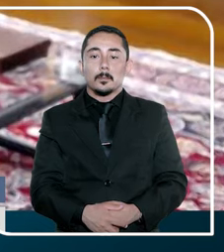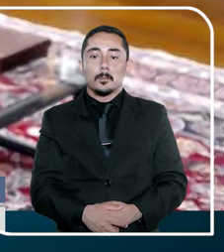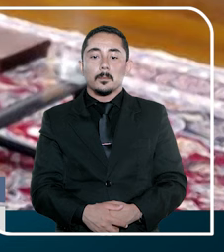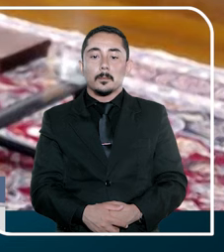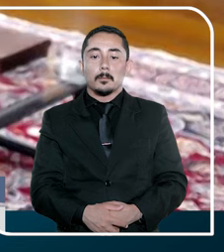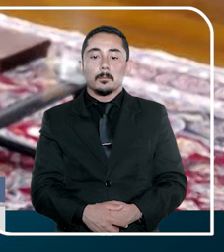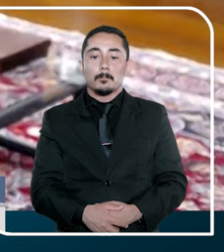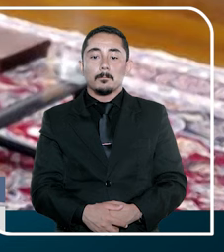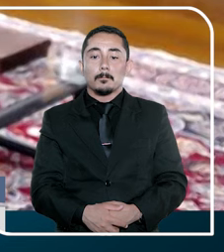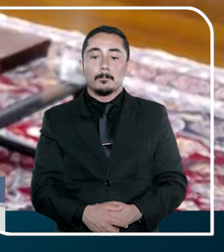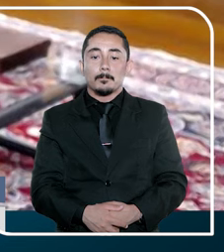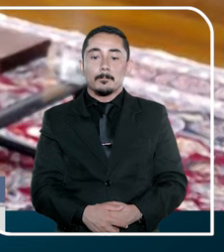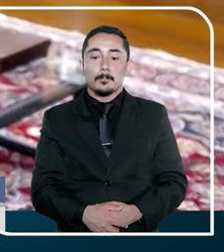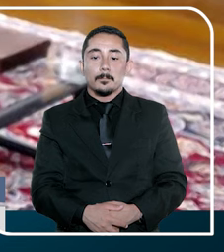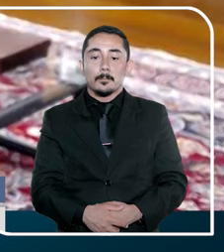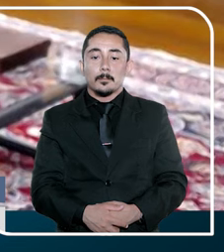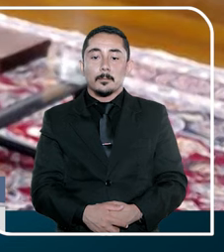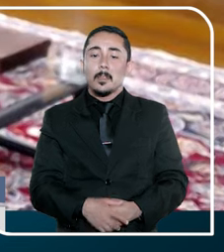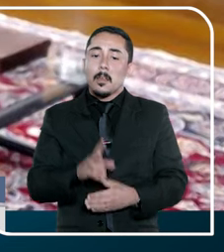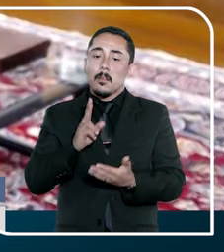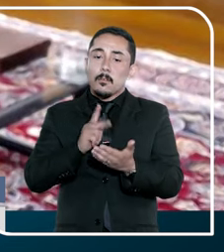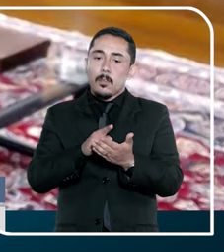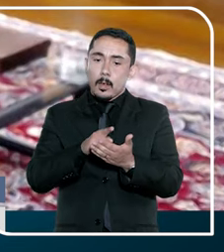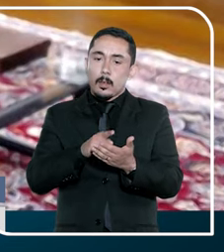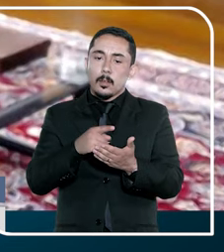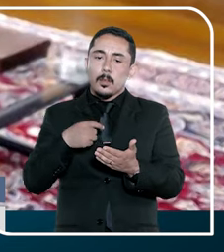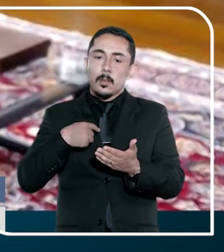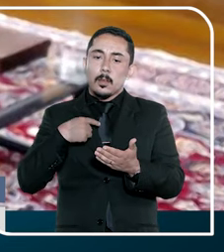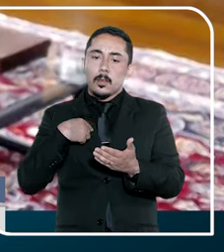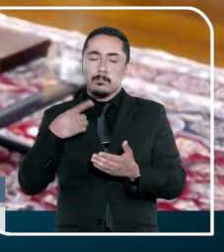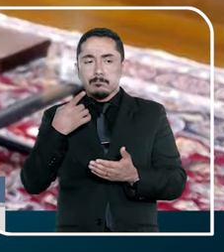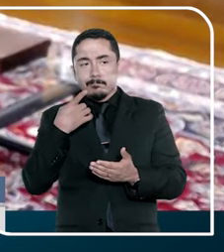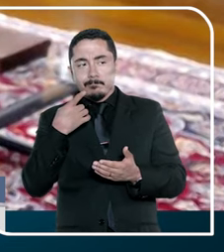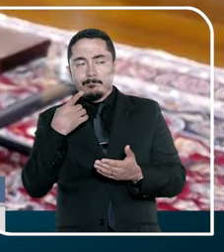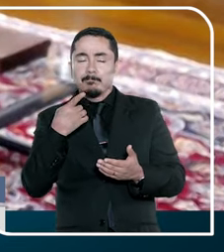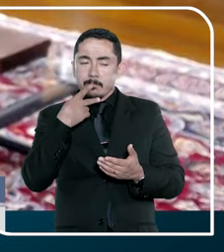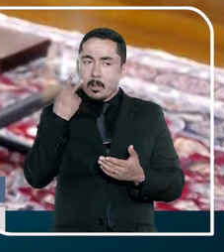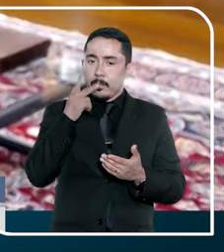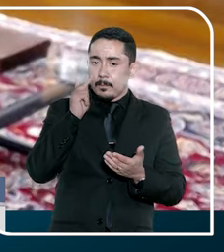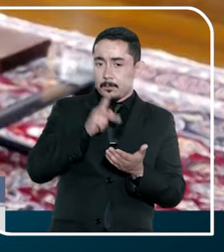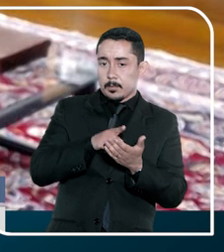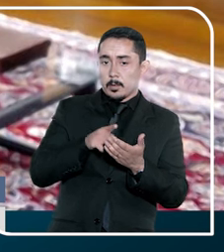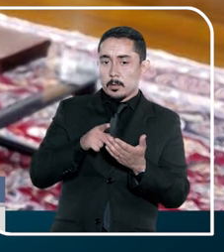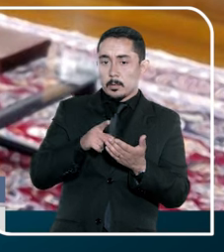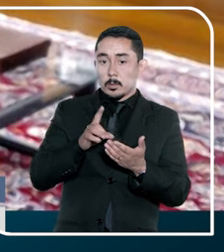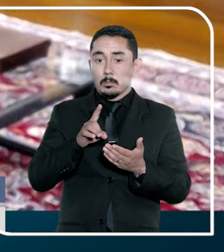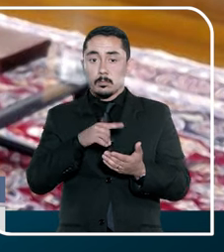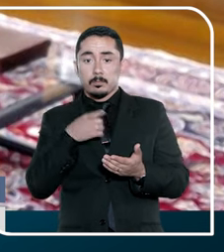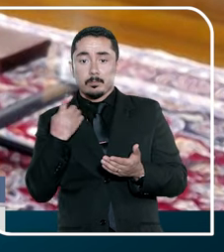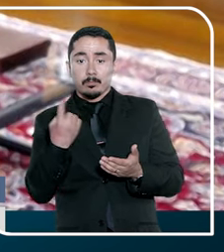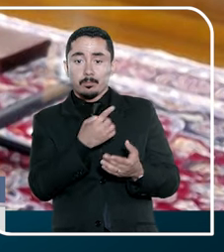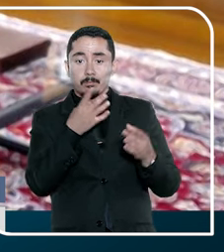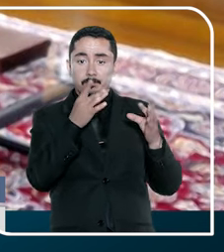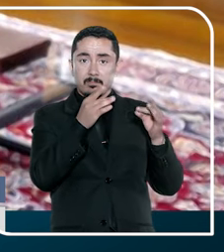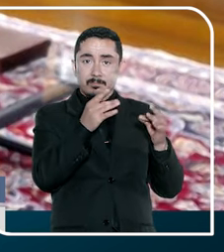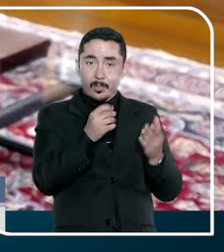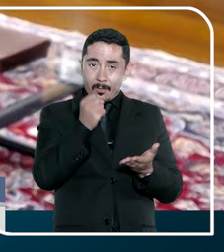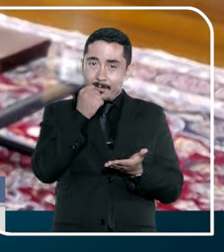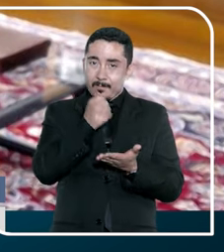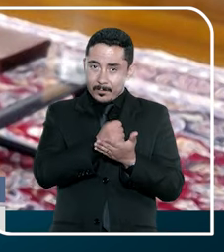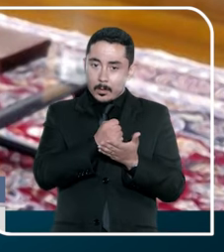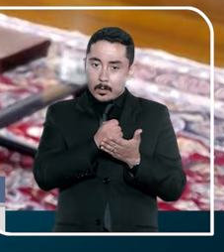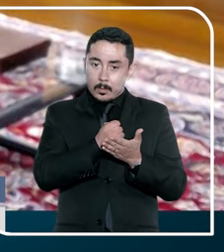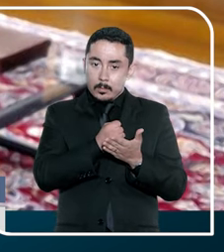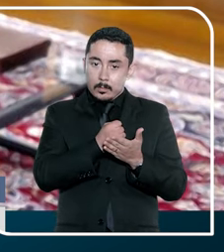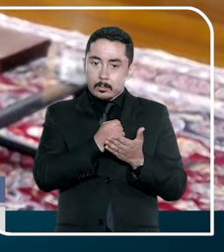eu tenho que ser fraco em dizer que este é um critério que nós eh fixamos pelo menos a